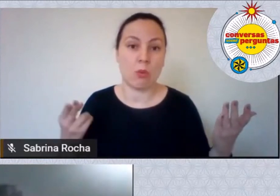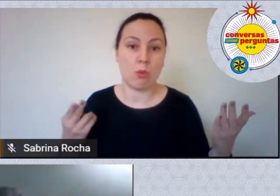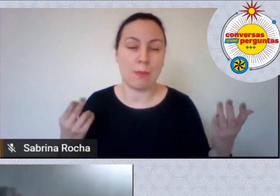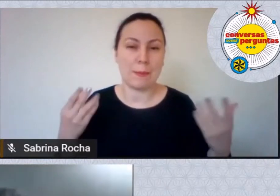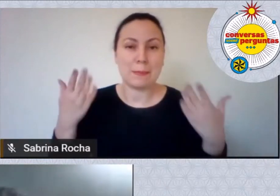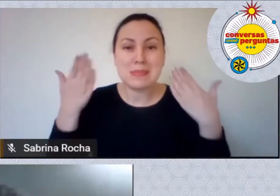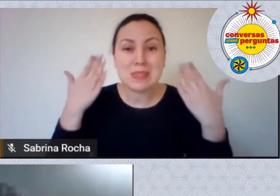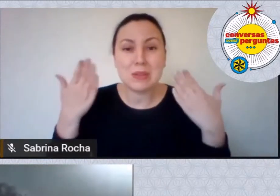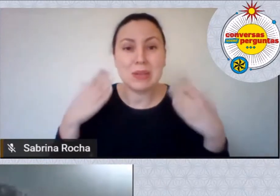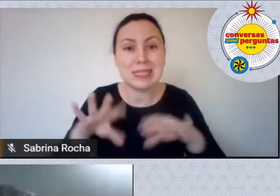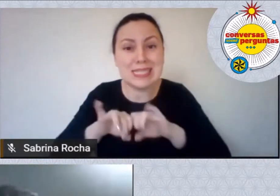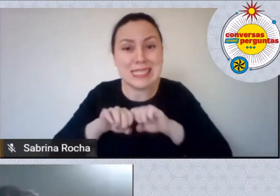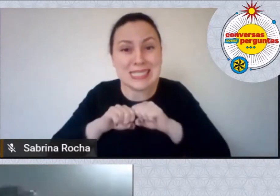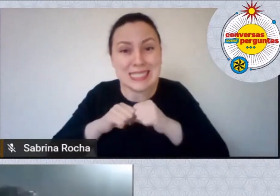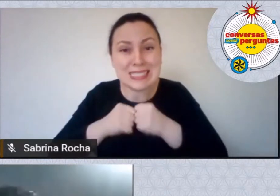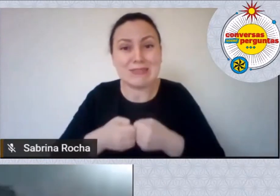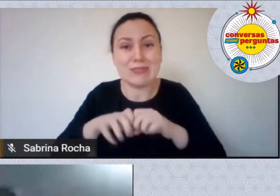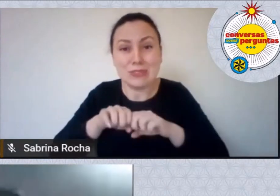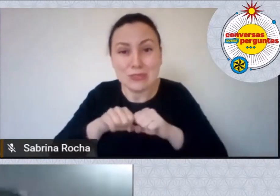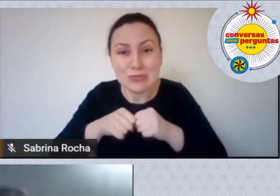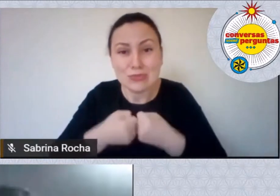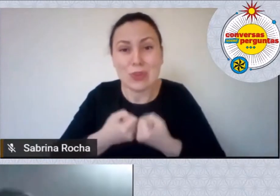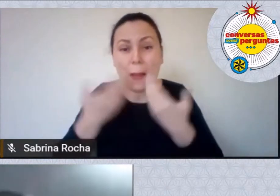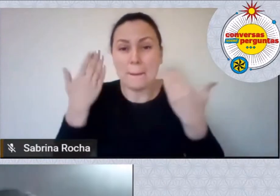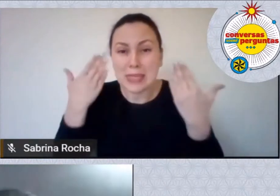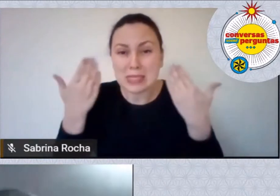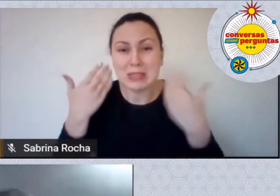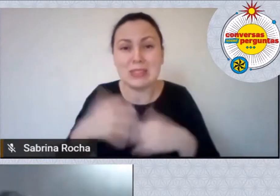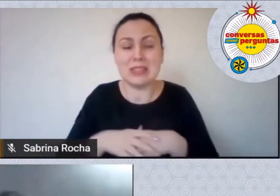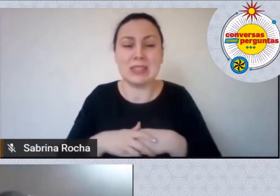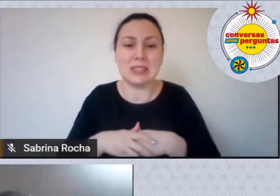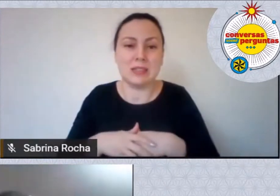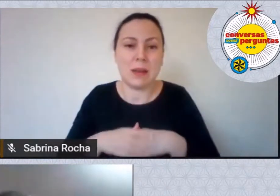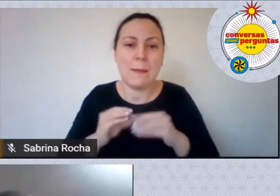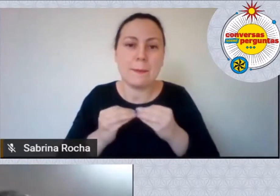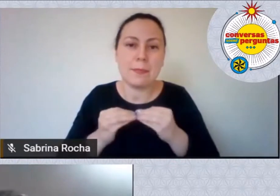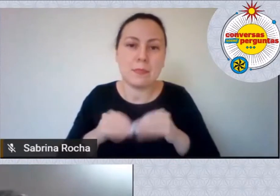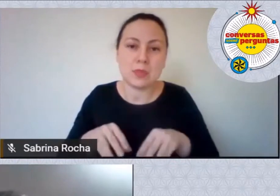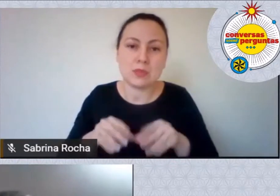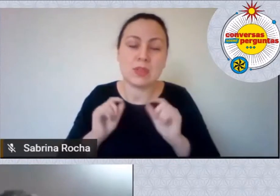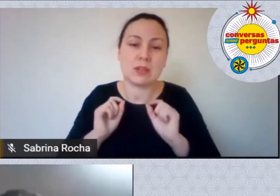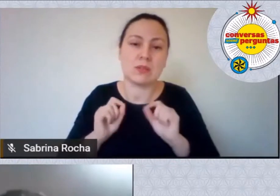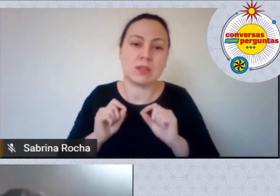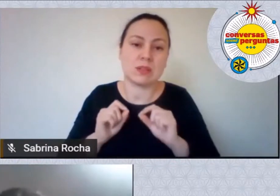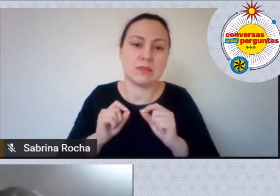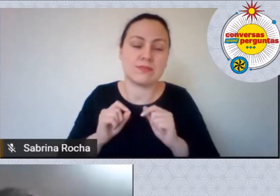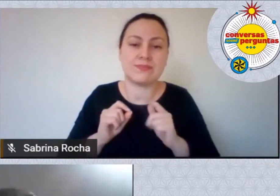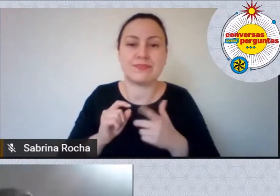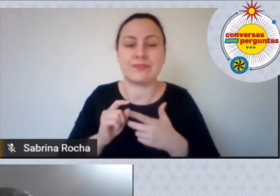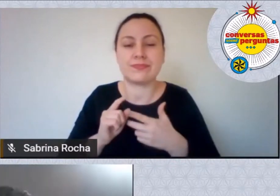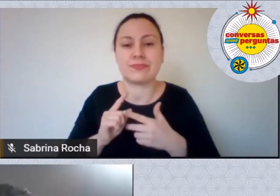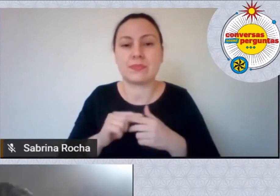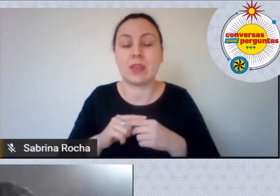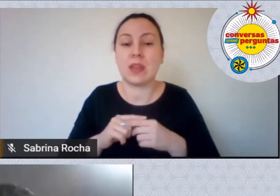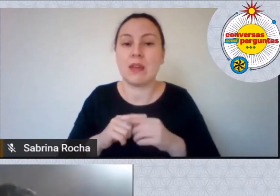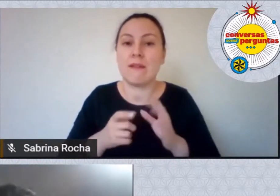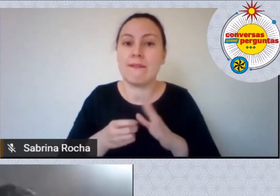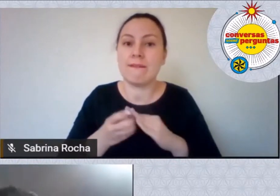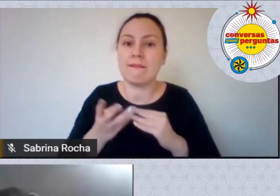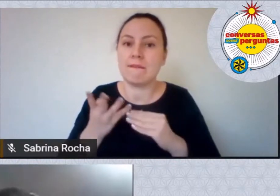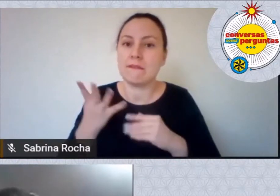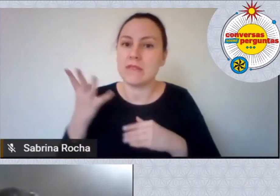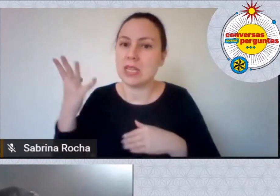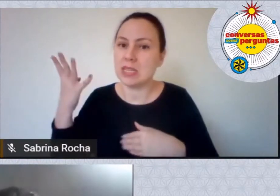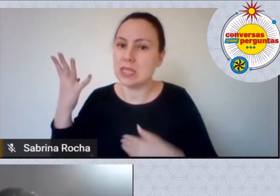de um sacrifício imenso. Sacrifício que foi prejudicado pelo fato de que várias autoridades simbólicas, nesse